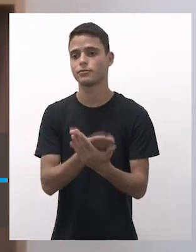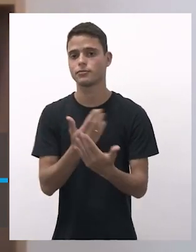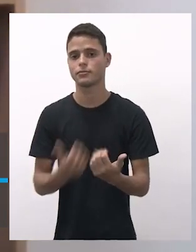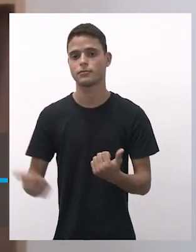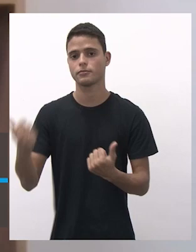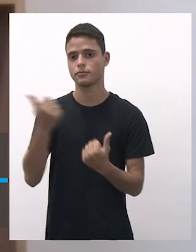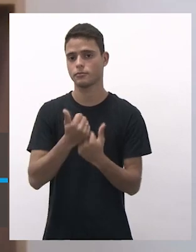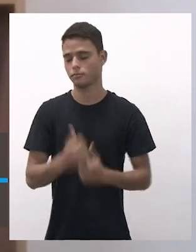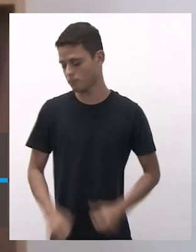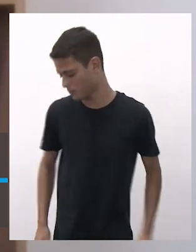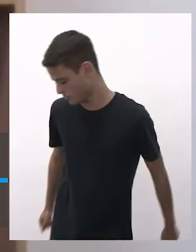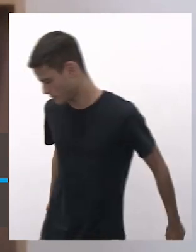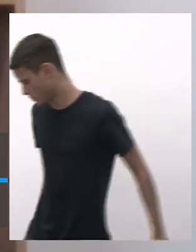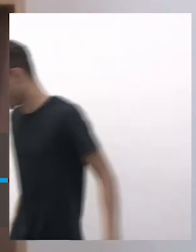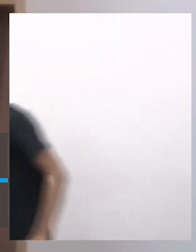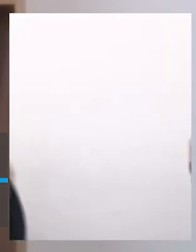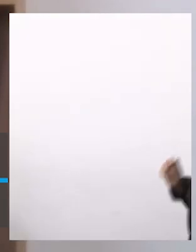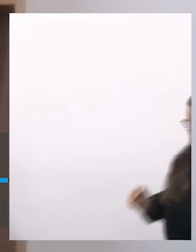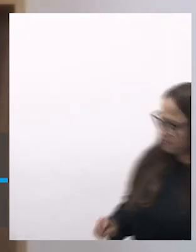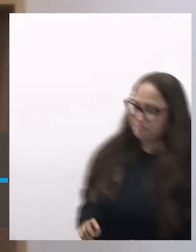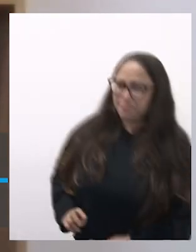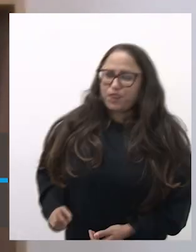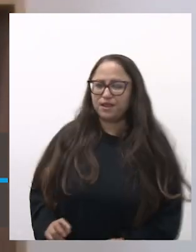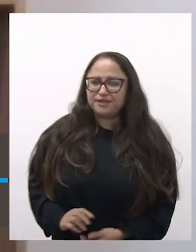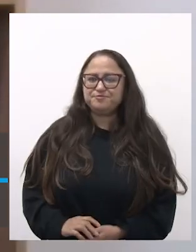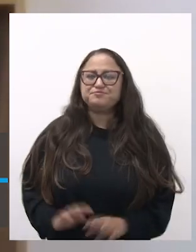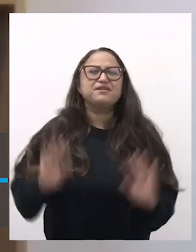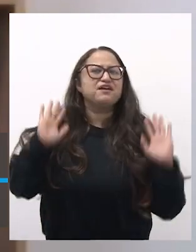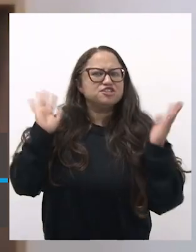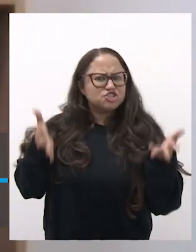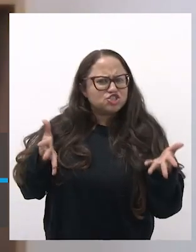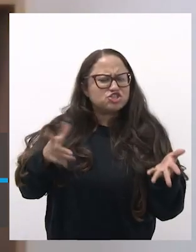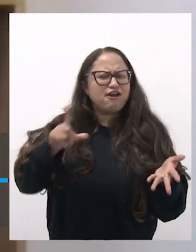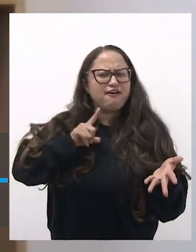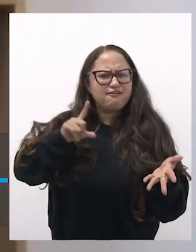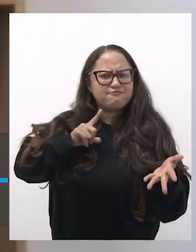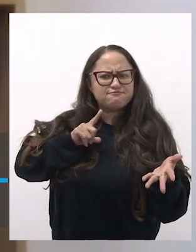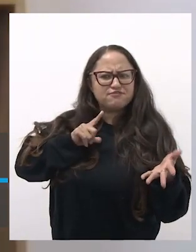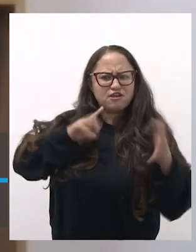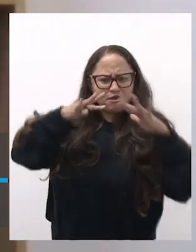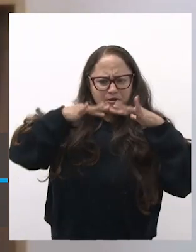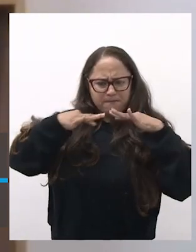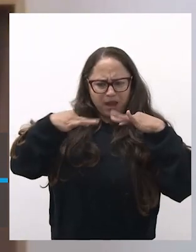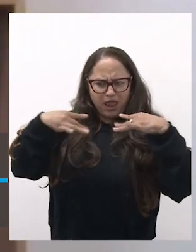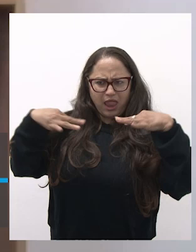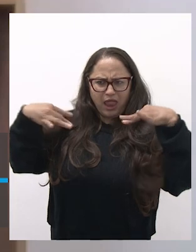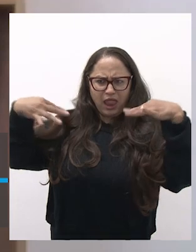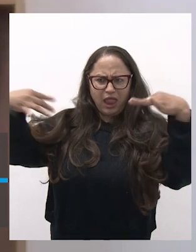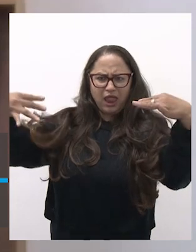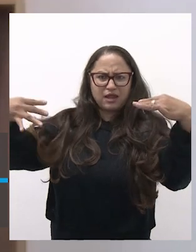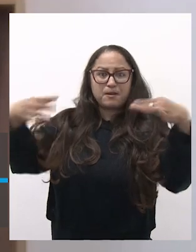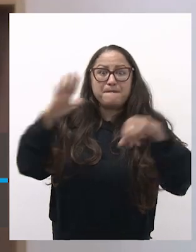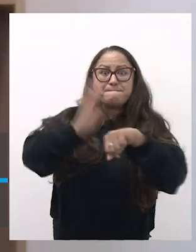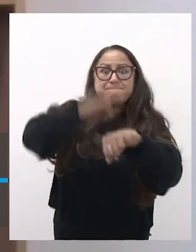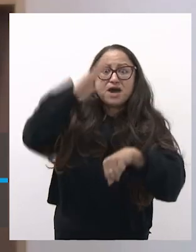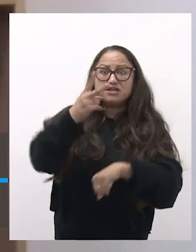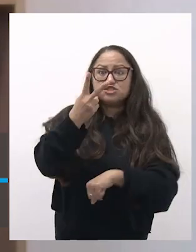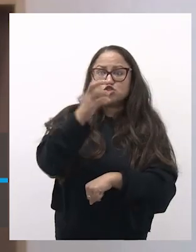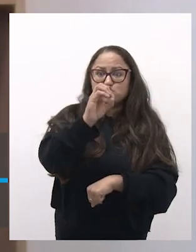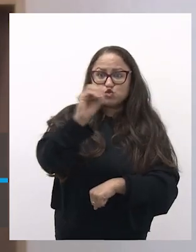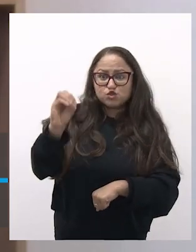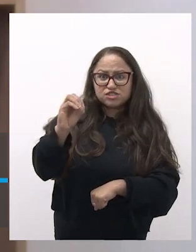mundo acaba aprendendo muito. Mas já tive, assim, auditório lotado com mais de 200 pessoas